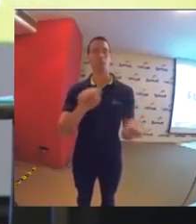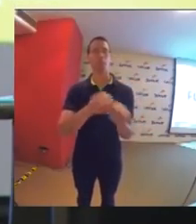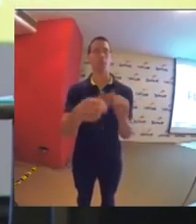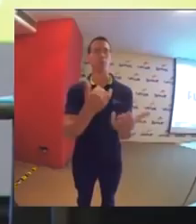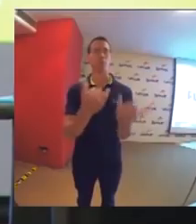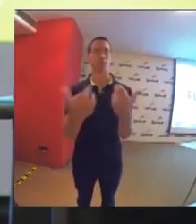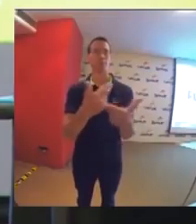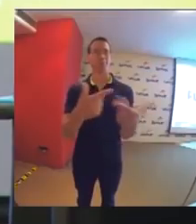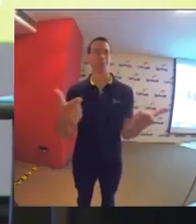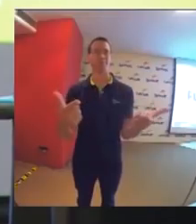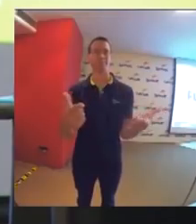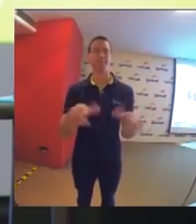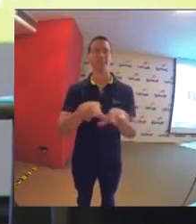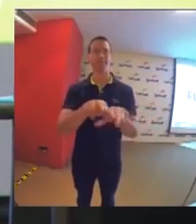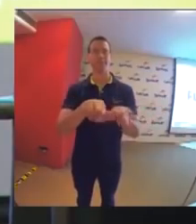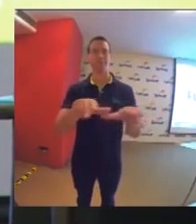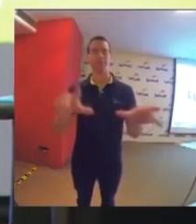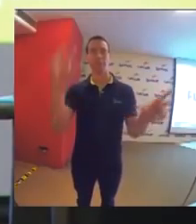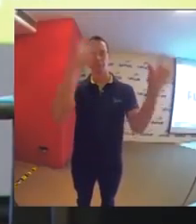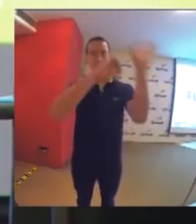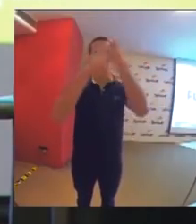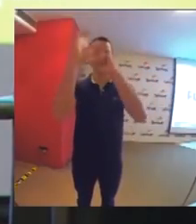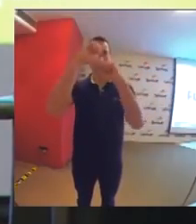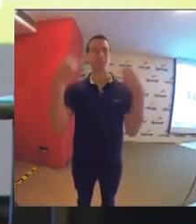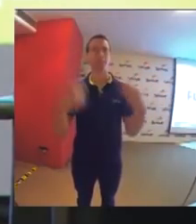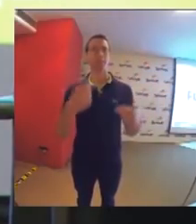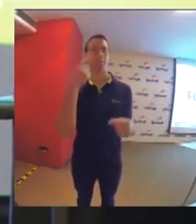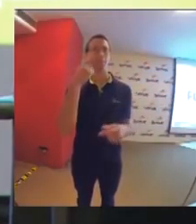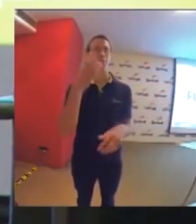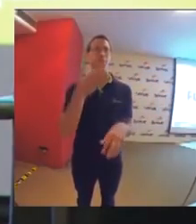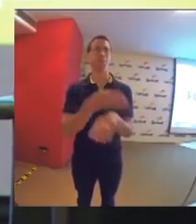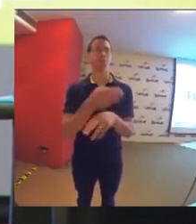aprendizagem que haveriam de fazer parte do portfólio de avaliação.